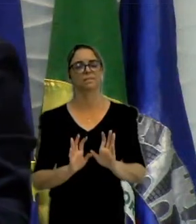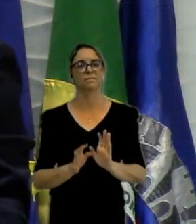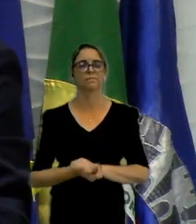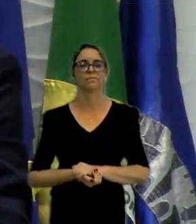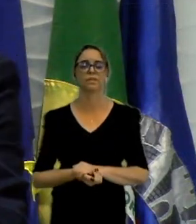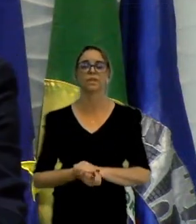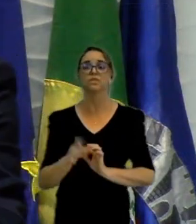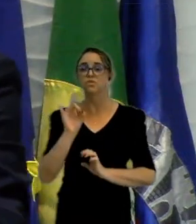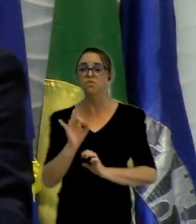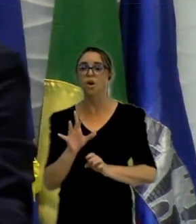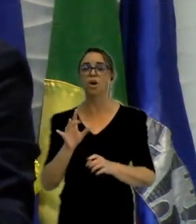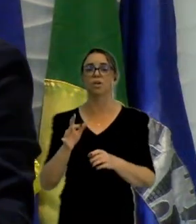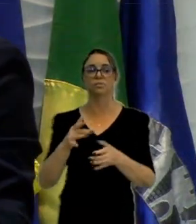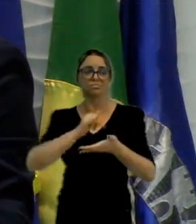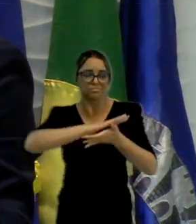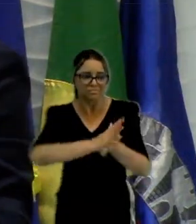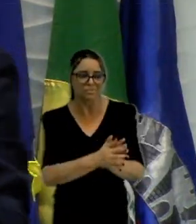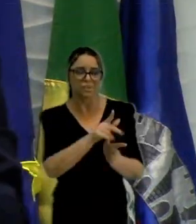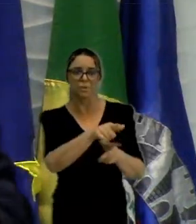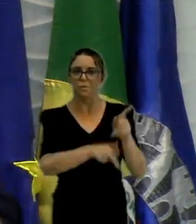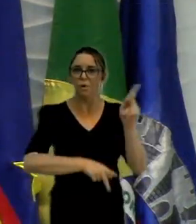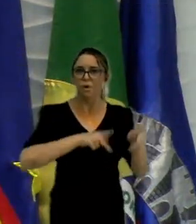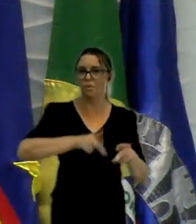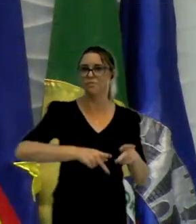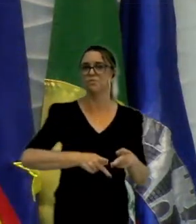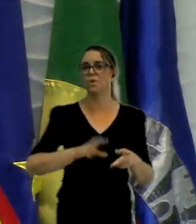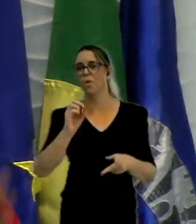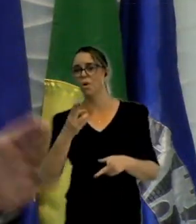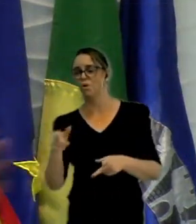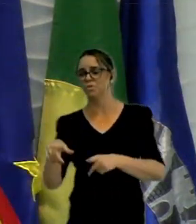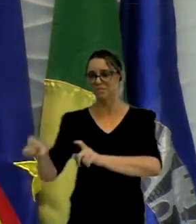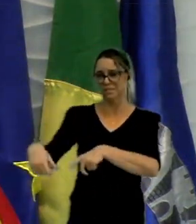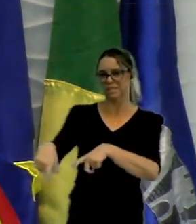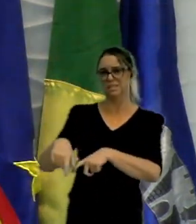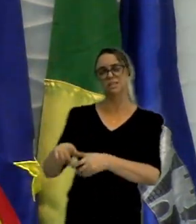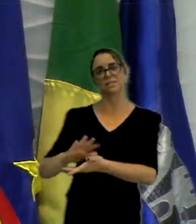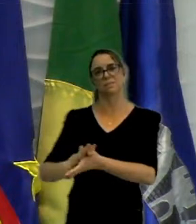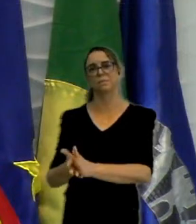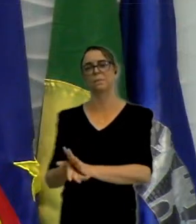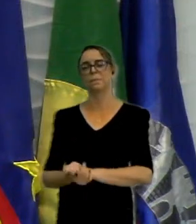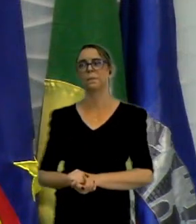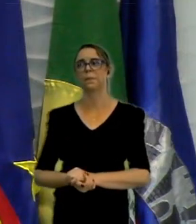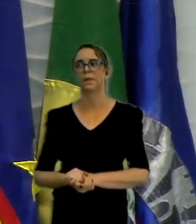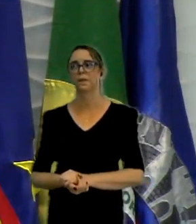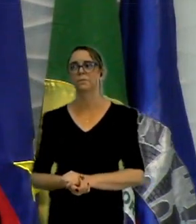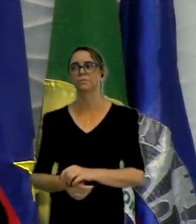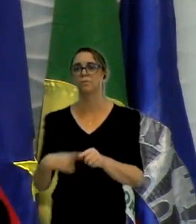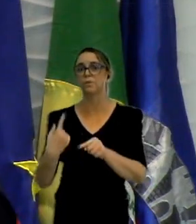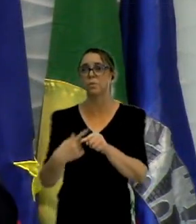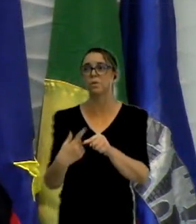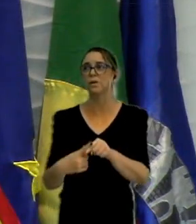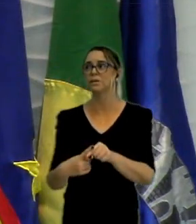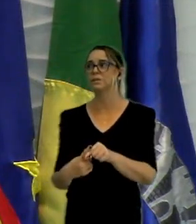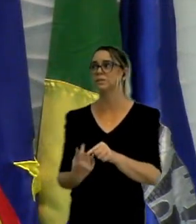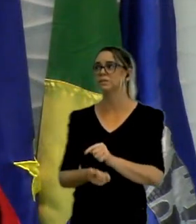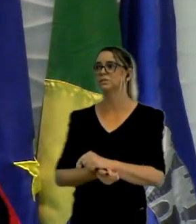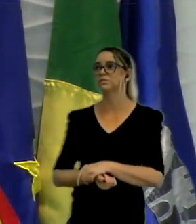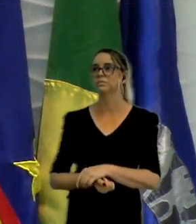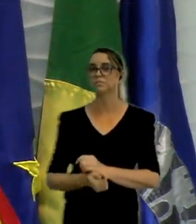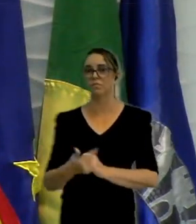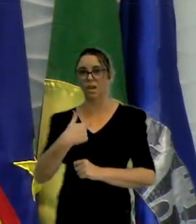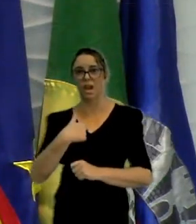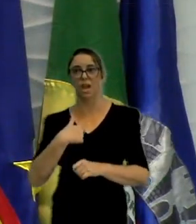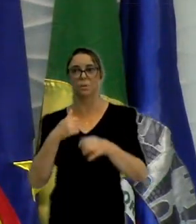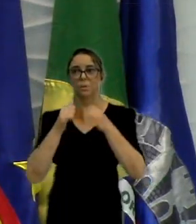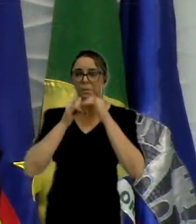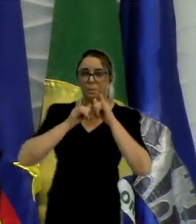prejudica toda a população e a zona rural. Porque veja que eu faço um